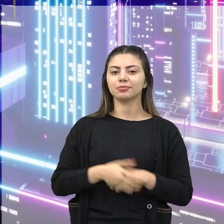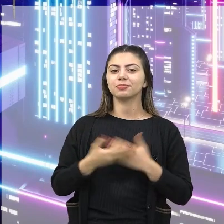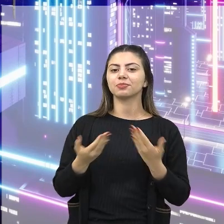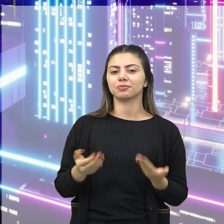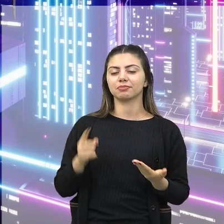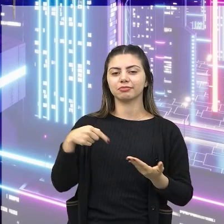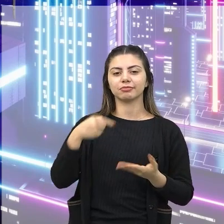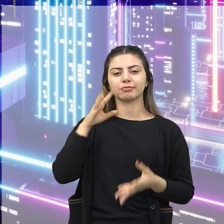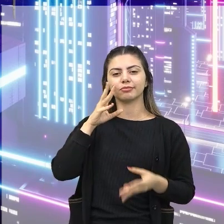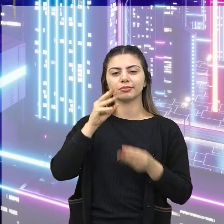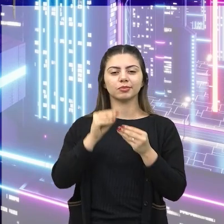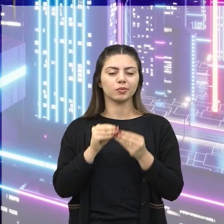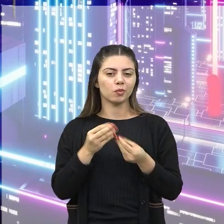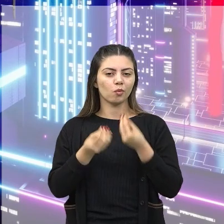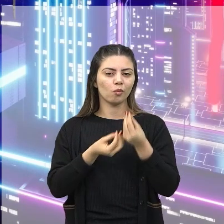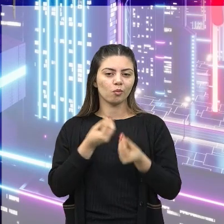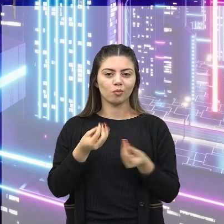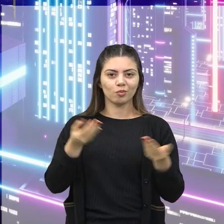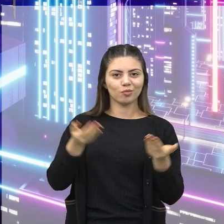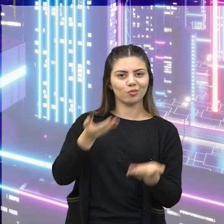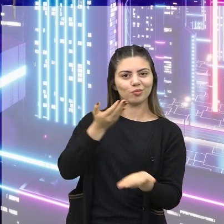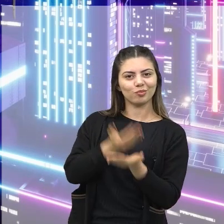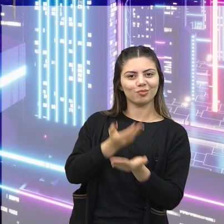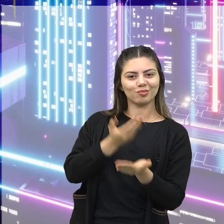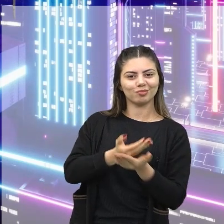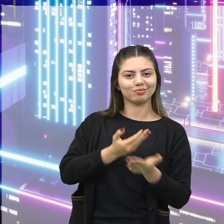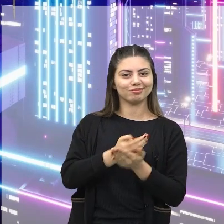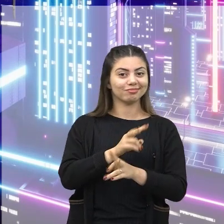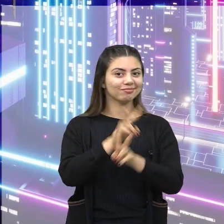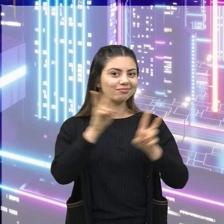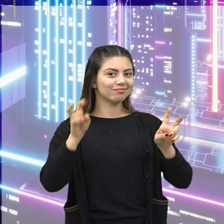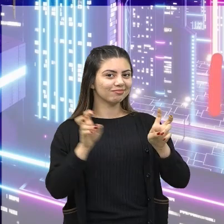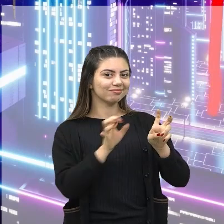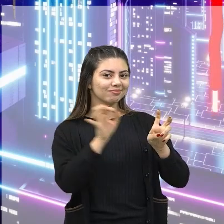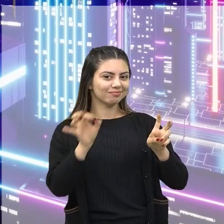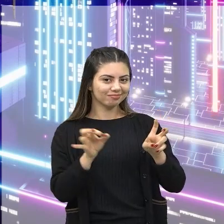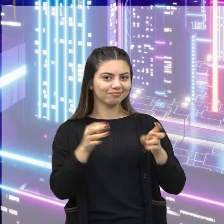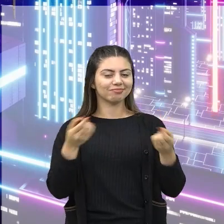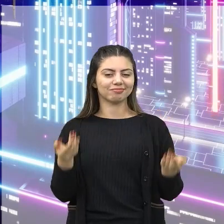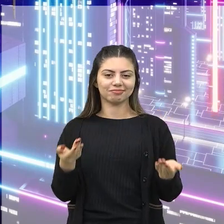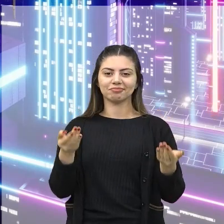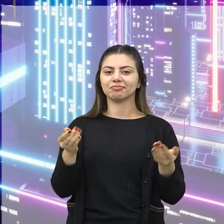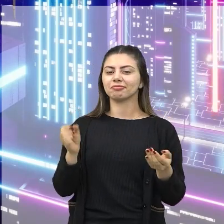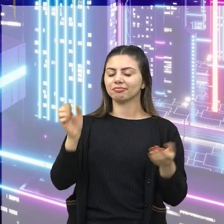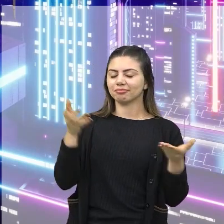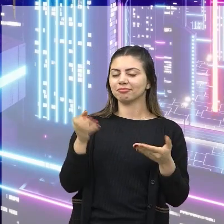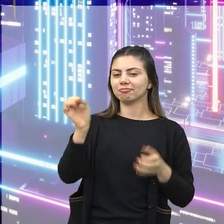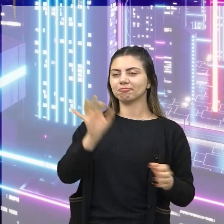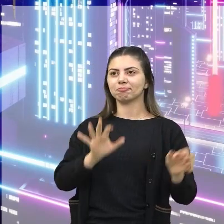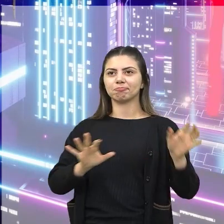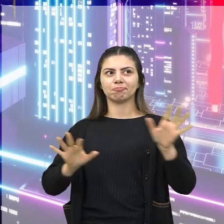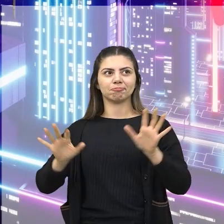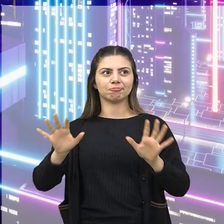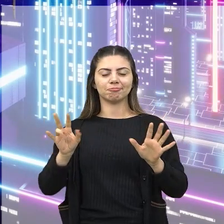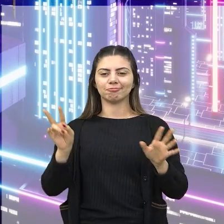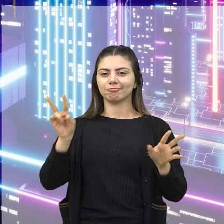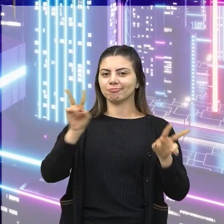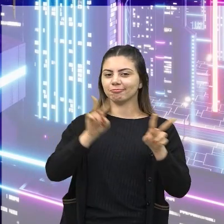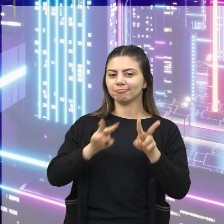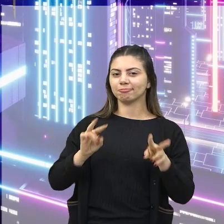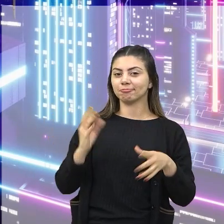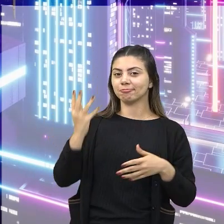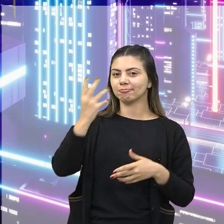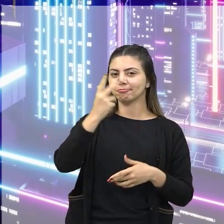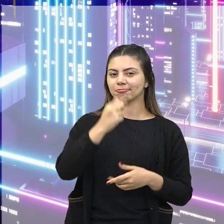entender sobre o que vamos falar hoje na nossa aula, né? Esse cenário ficou muito lindo e ele fala sobre isso, sobre